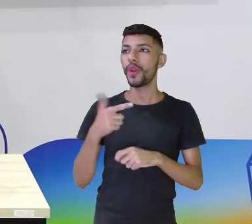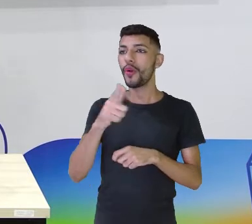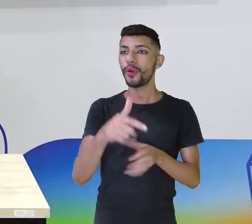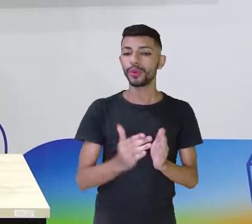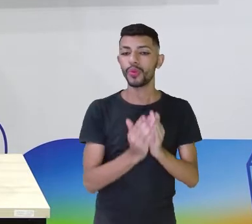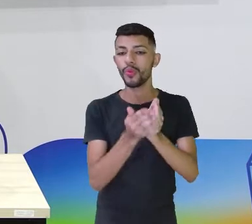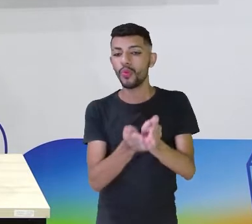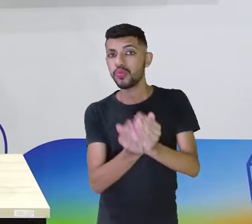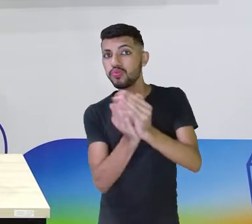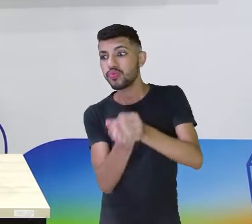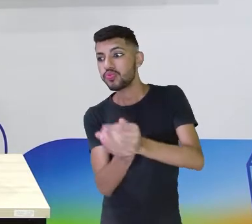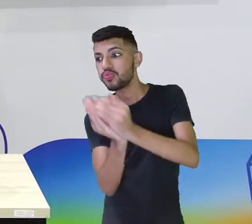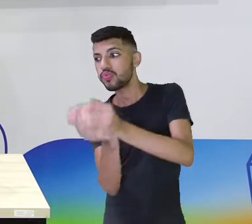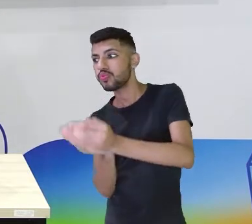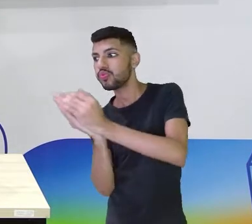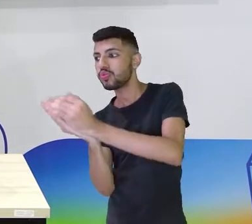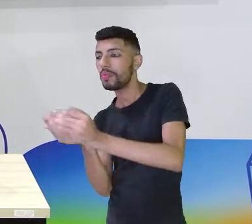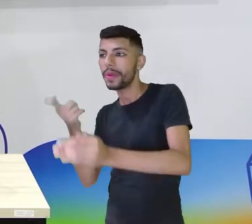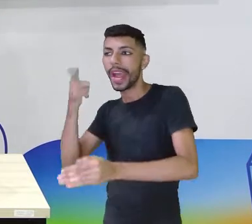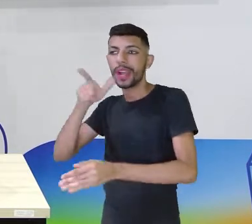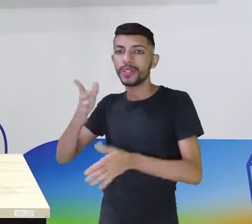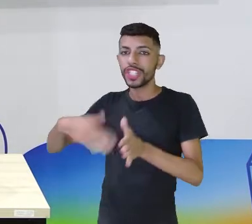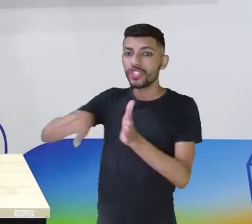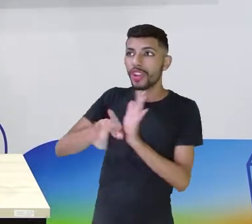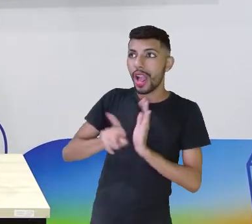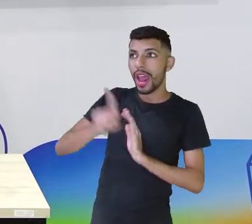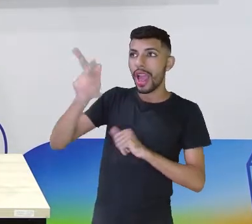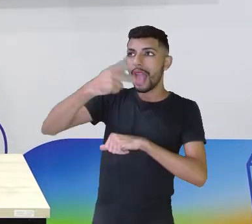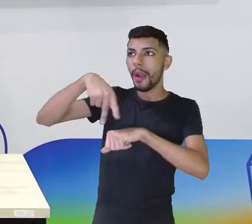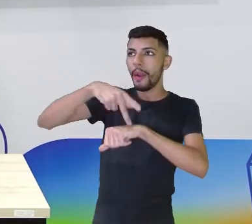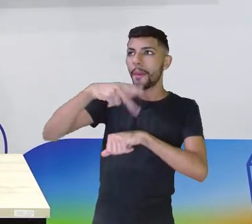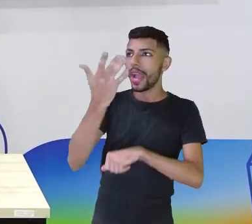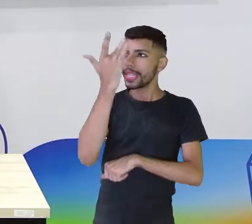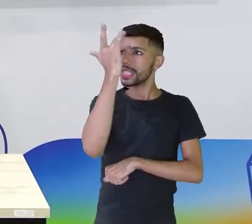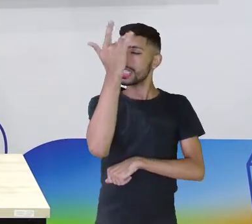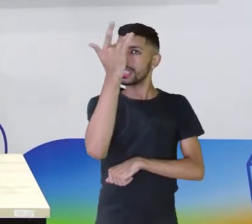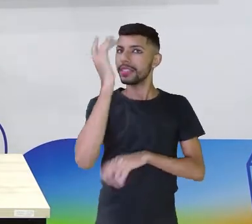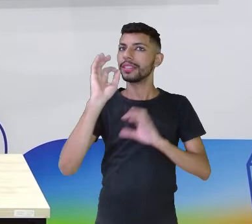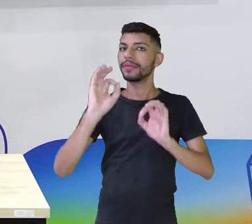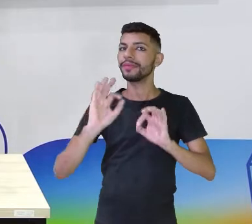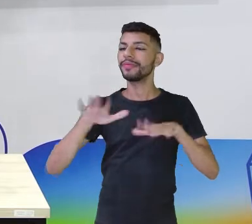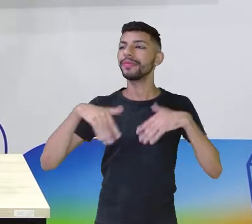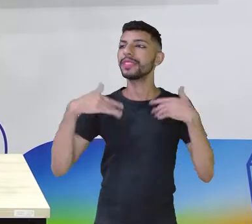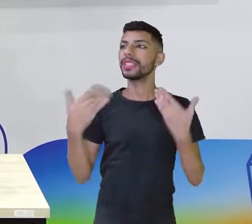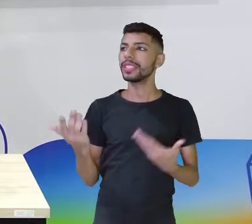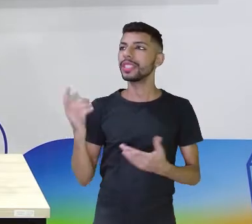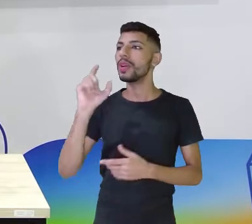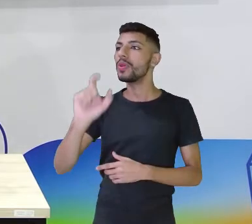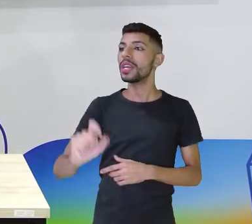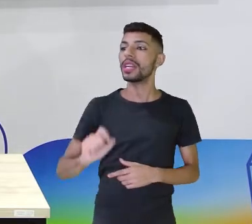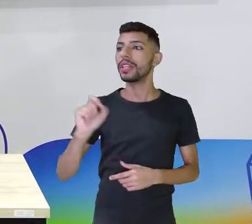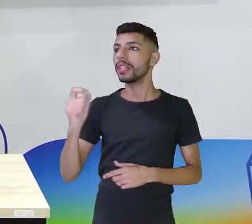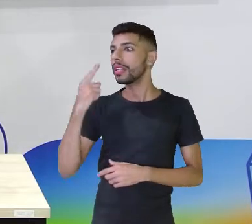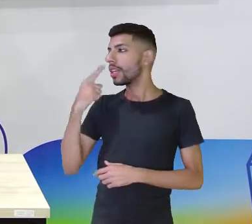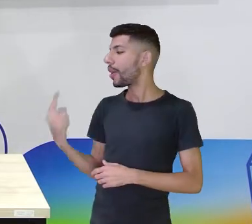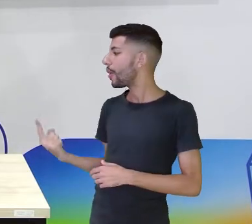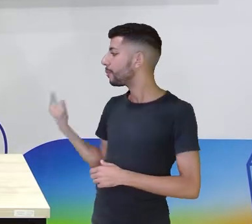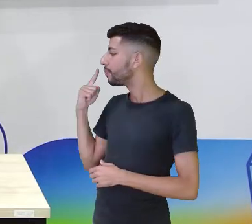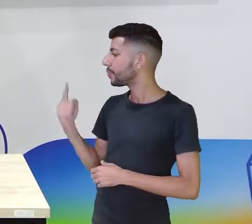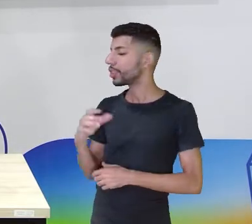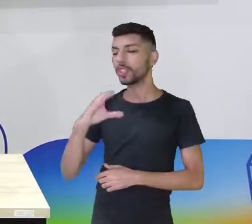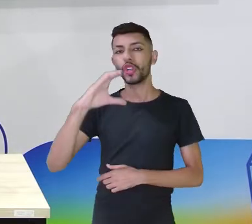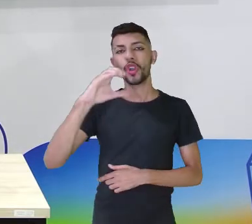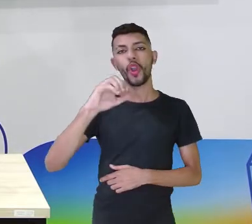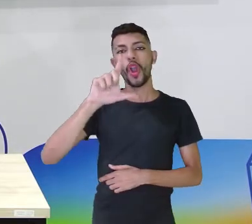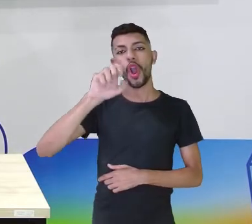lados para poder chegar na Índia. Então, vem quem? Colombo, né? Cristóvão